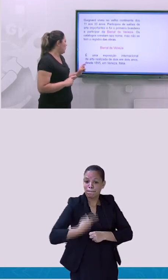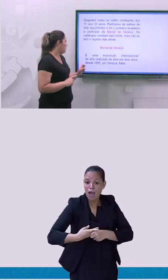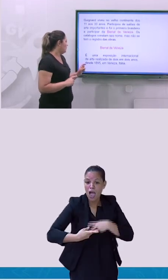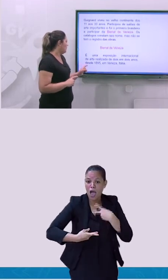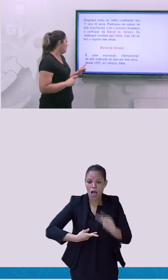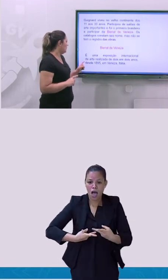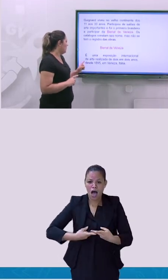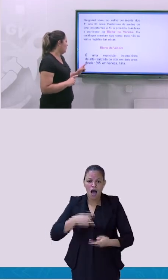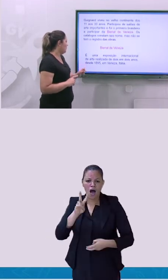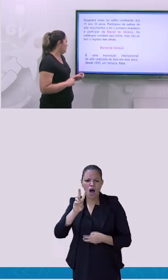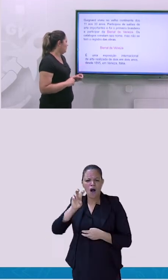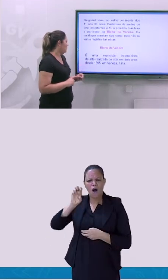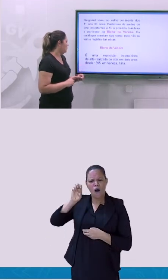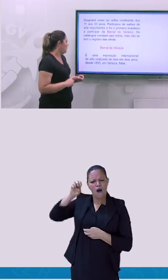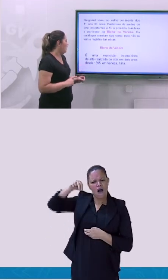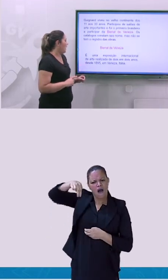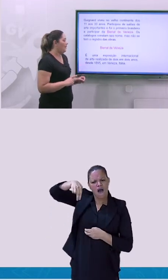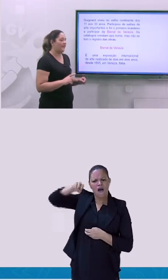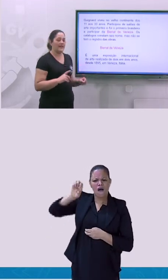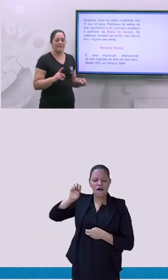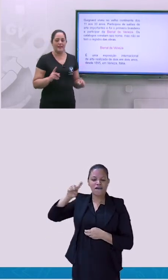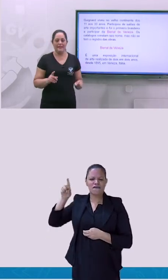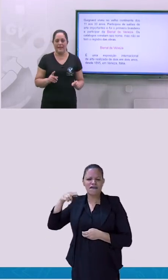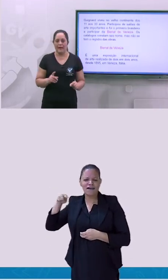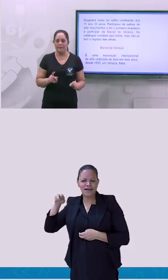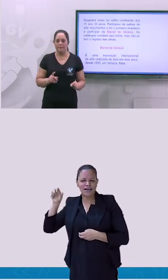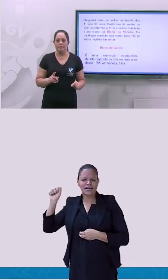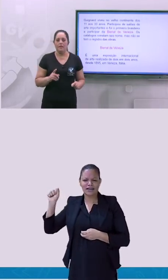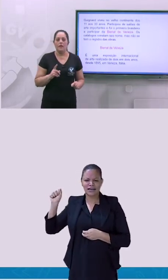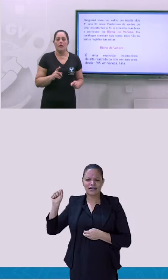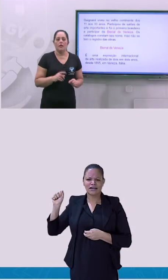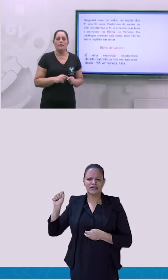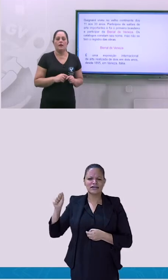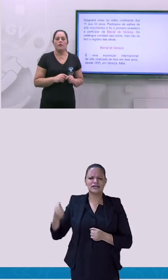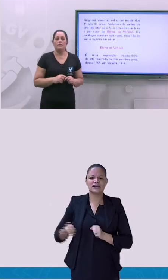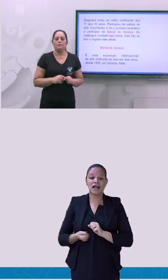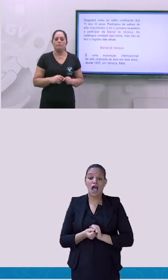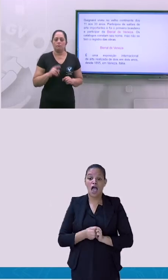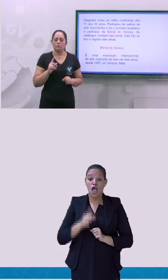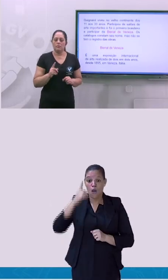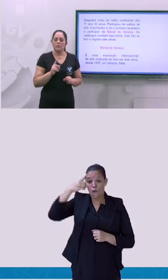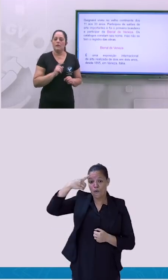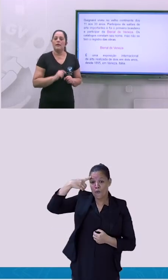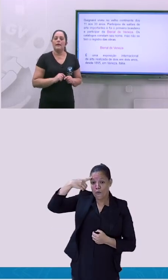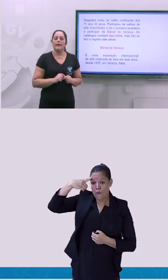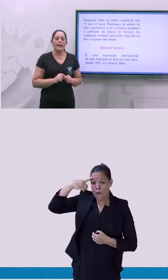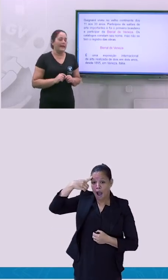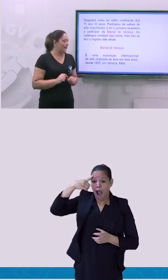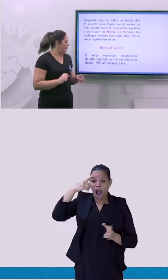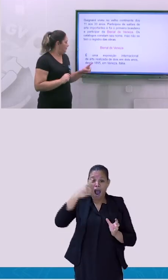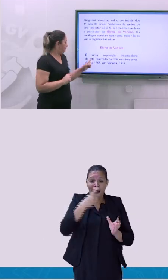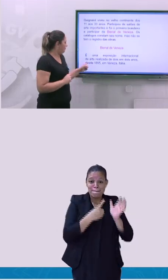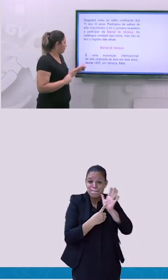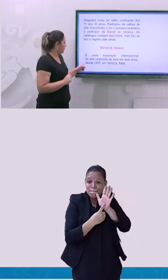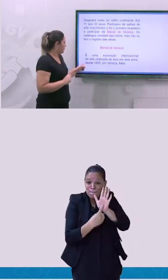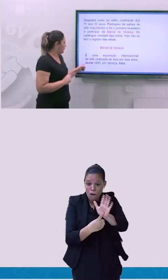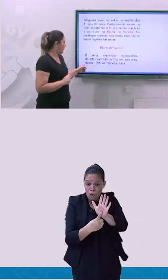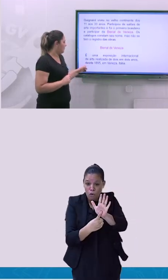desde 1895, em Veneza, na Itália. Então,